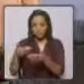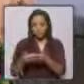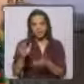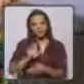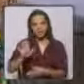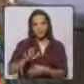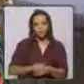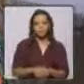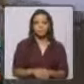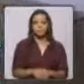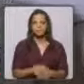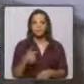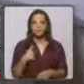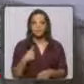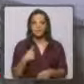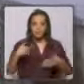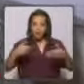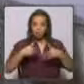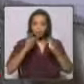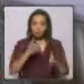idade, preciso muita ajuda.